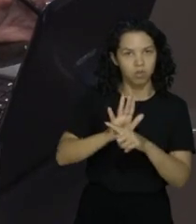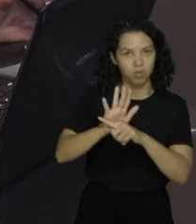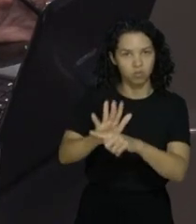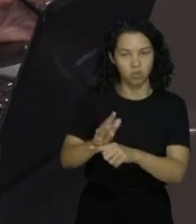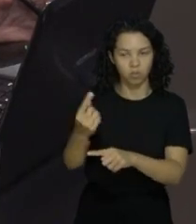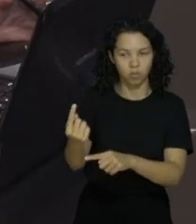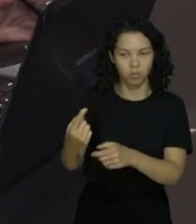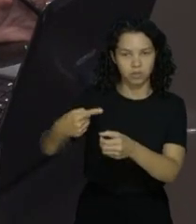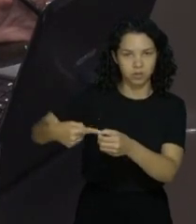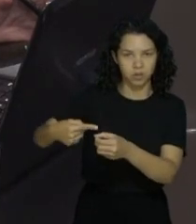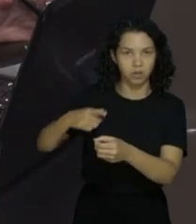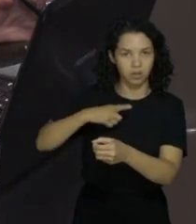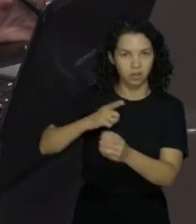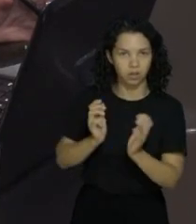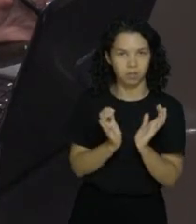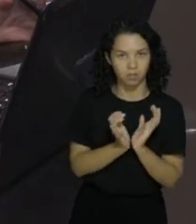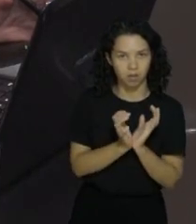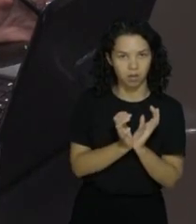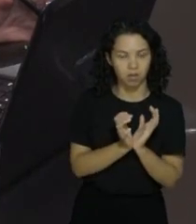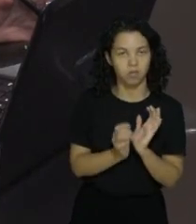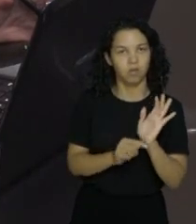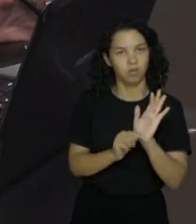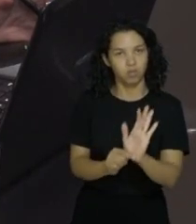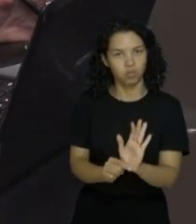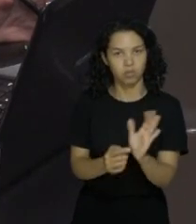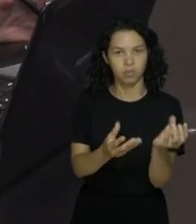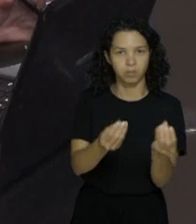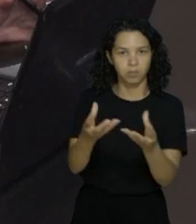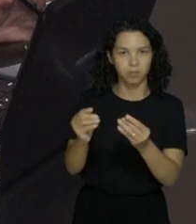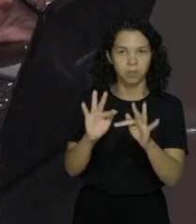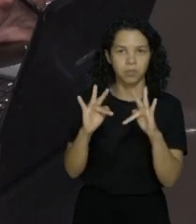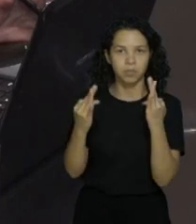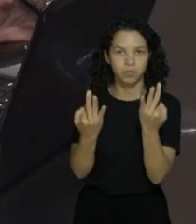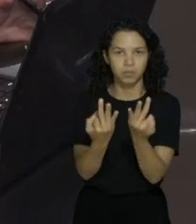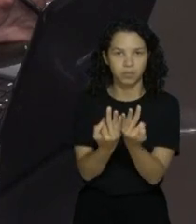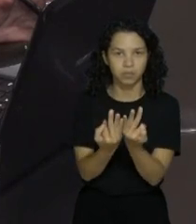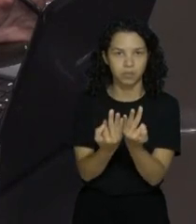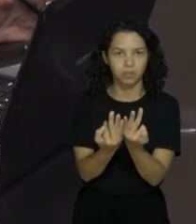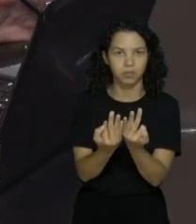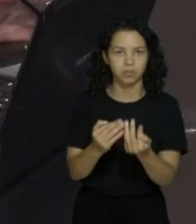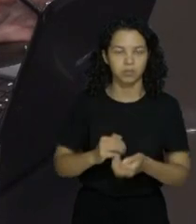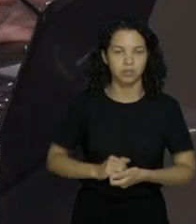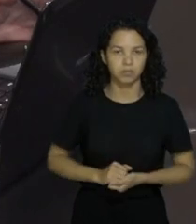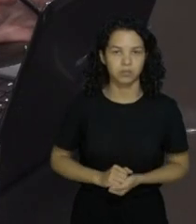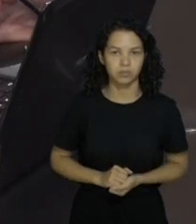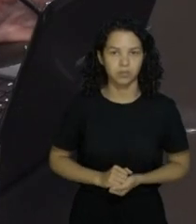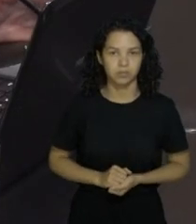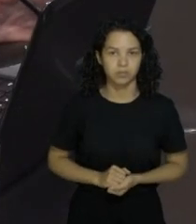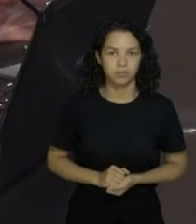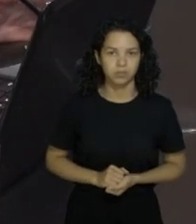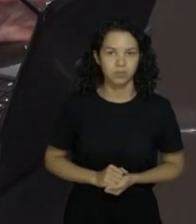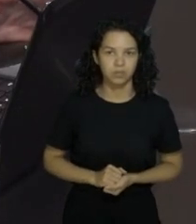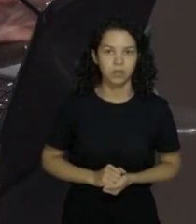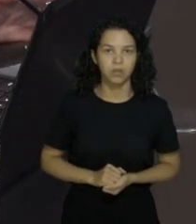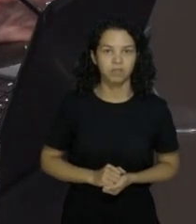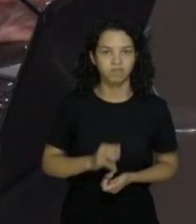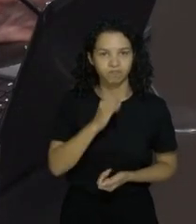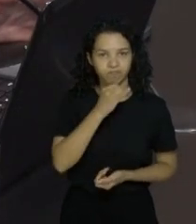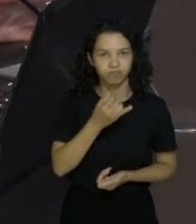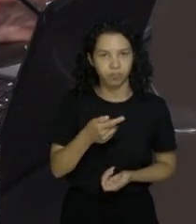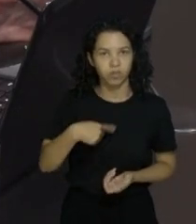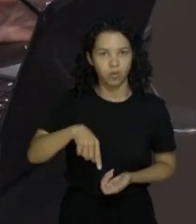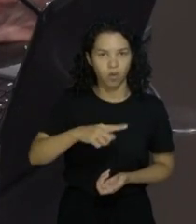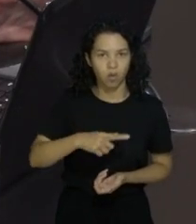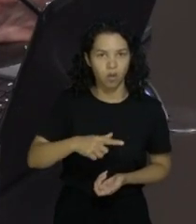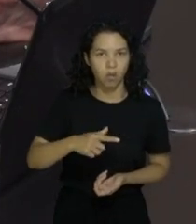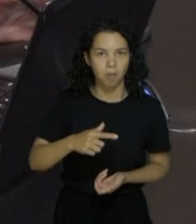ajuda a inúmeras famílias e faz bem para gente faz bem no coração então felizmente não tem problemas ligado